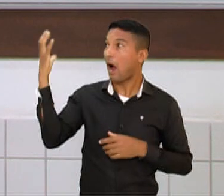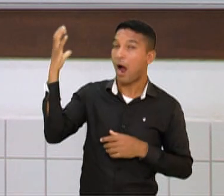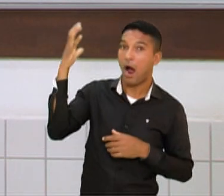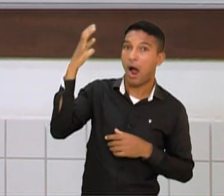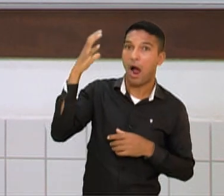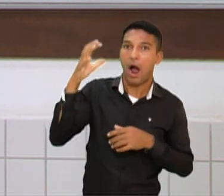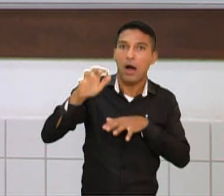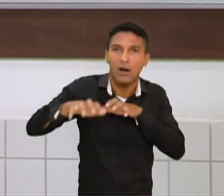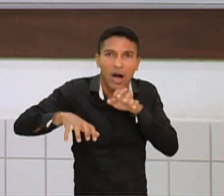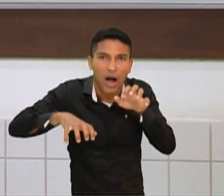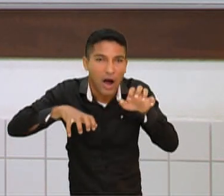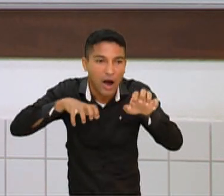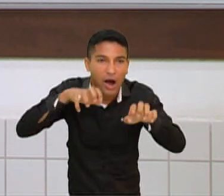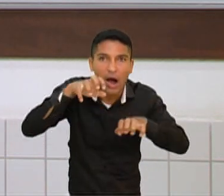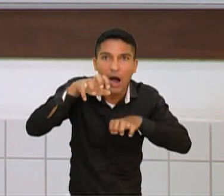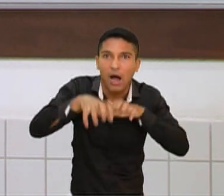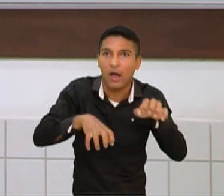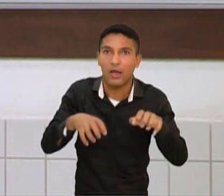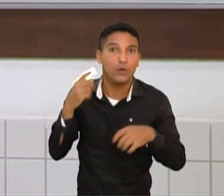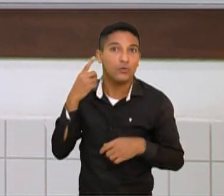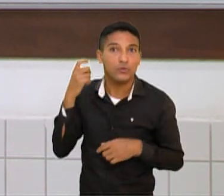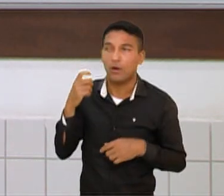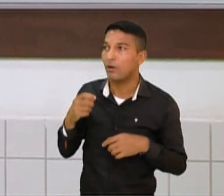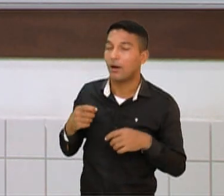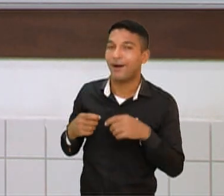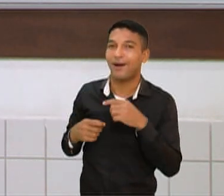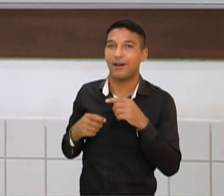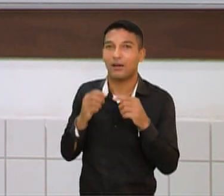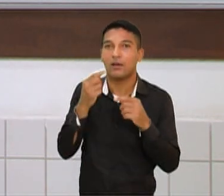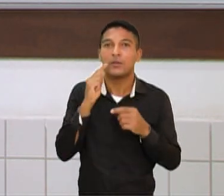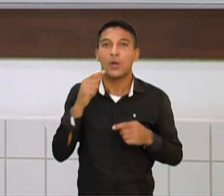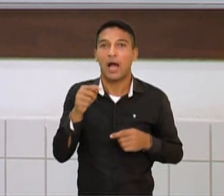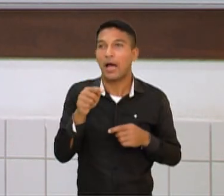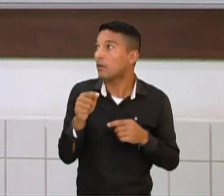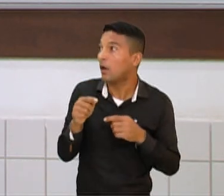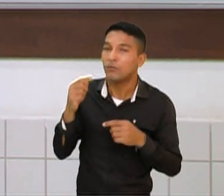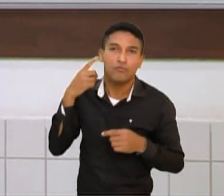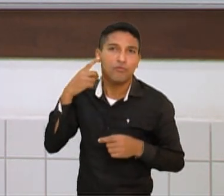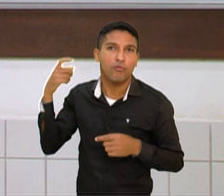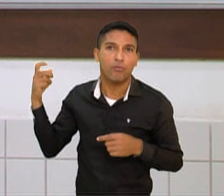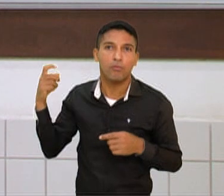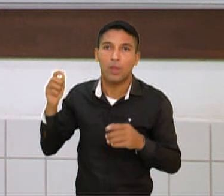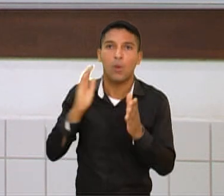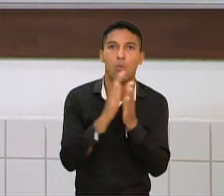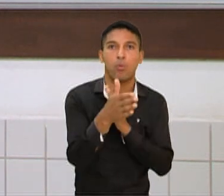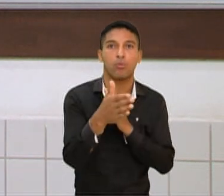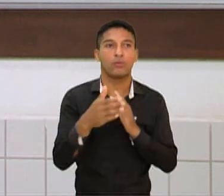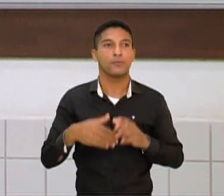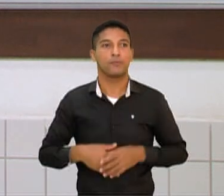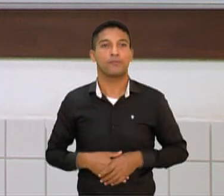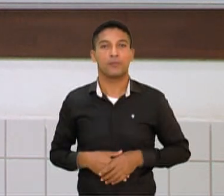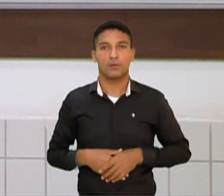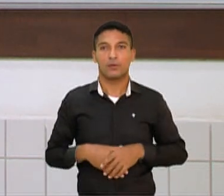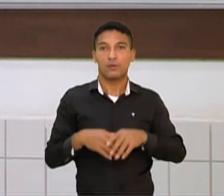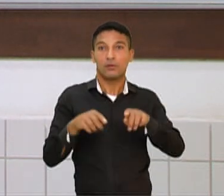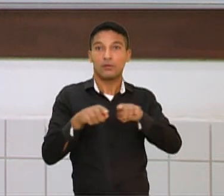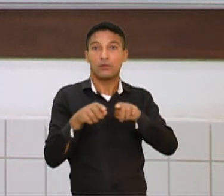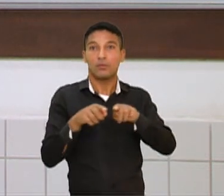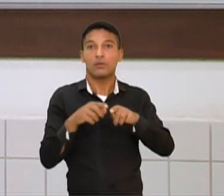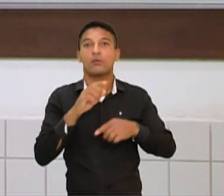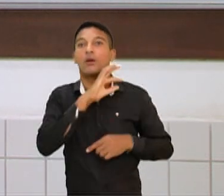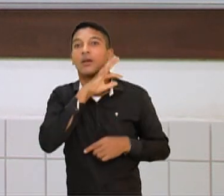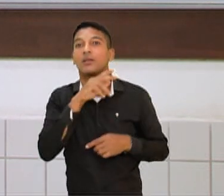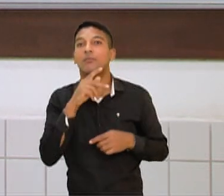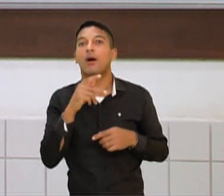alguns quilômetros de distância aí, pelo som. Enquanto isso, os predadores também desenvolveram mecanismos que vão trabalhar essa